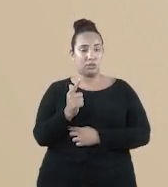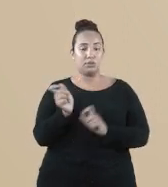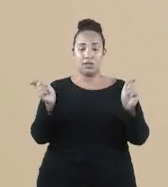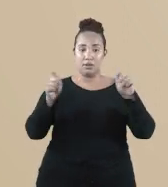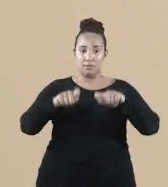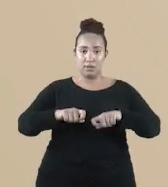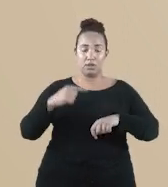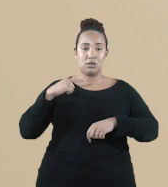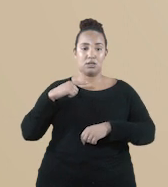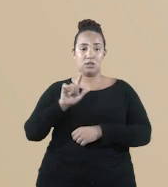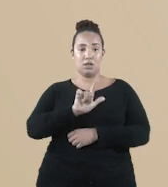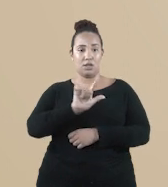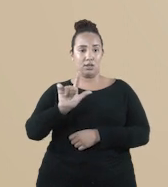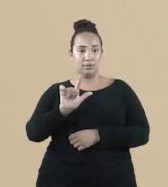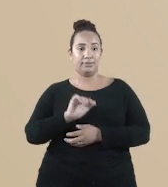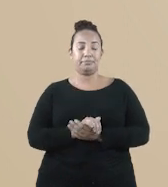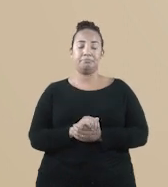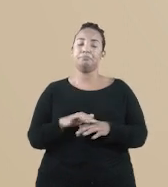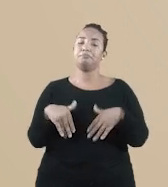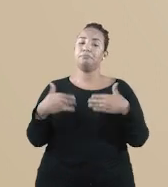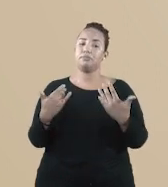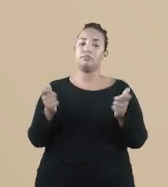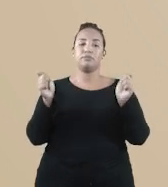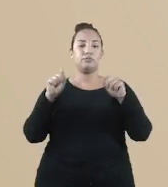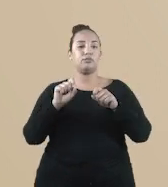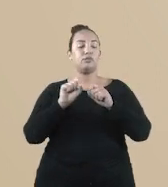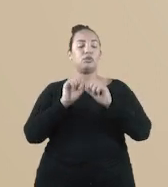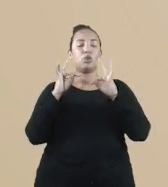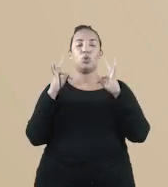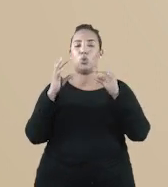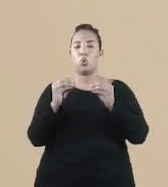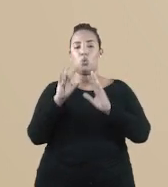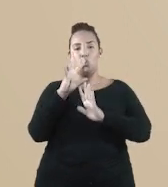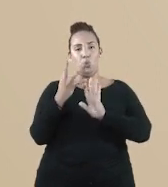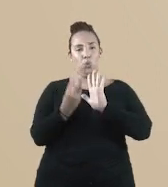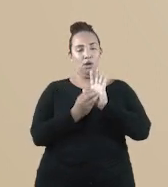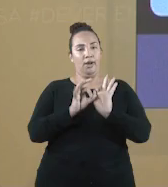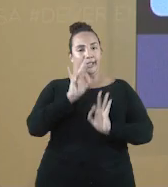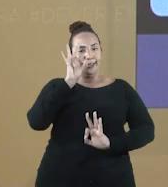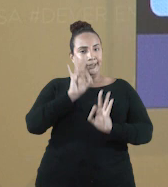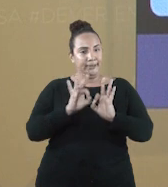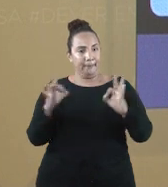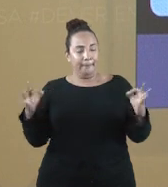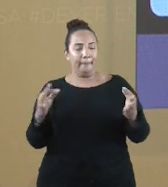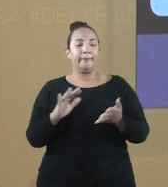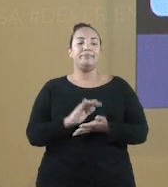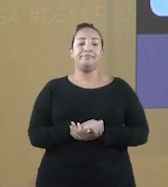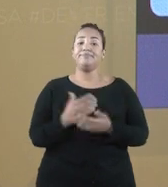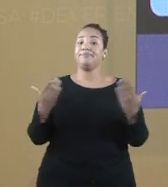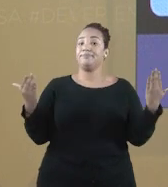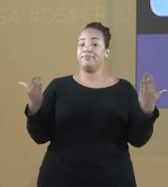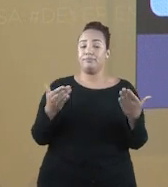capacidade temos o litro. Assim, formamos todas as unidades de medidas. Agora,